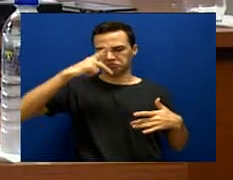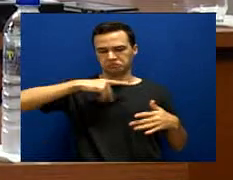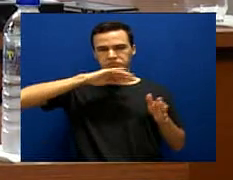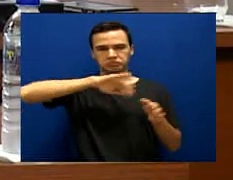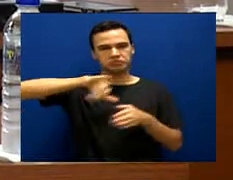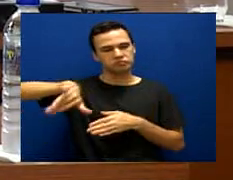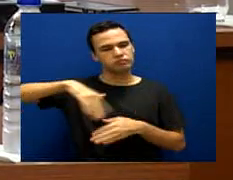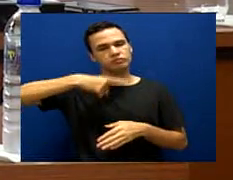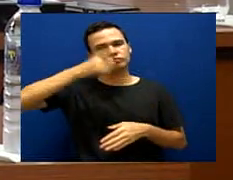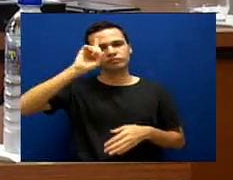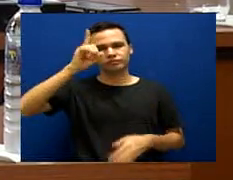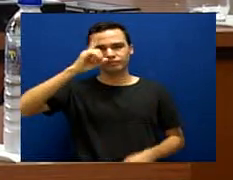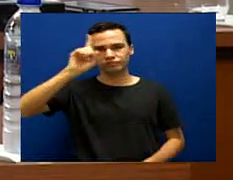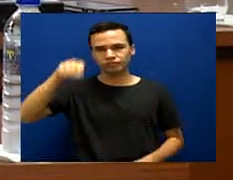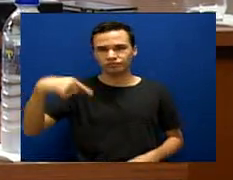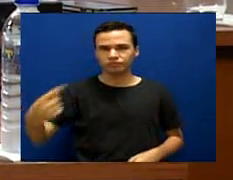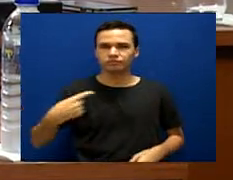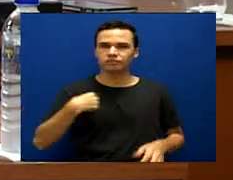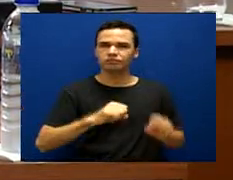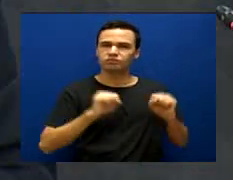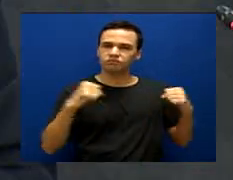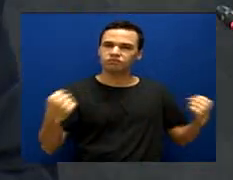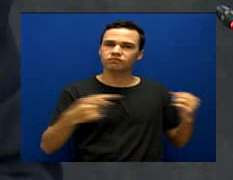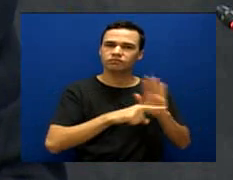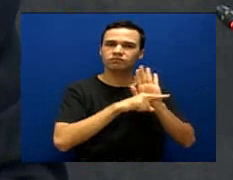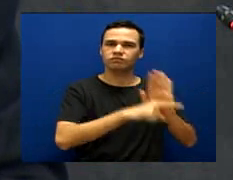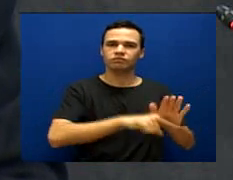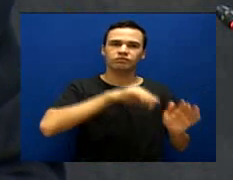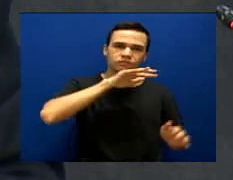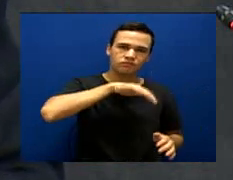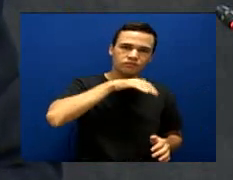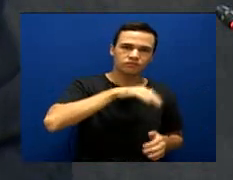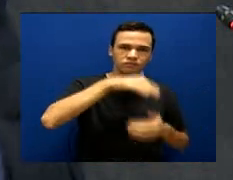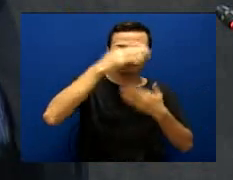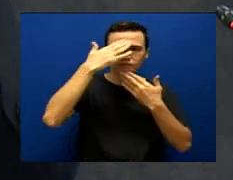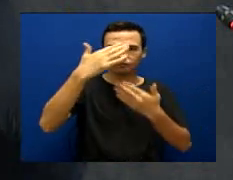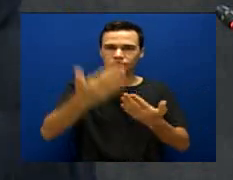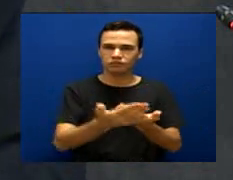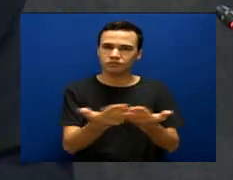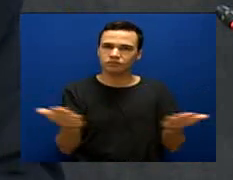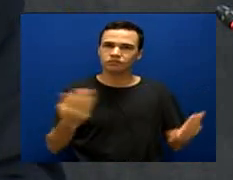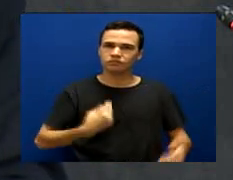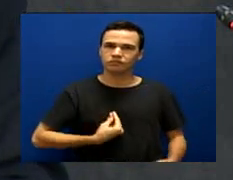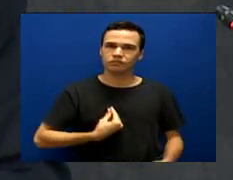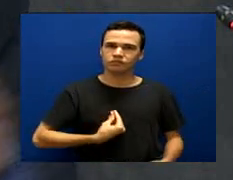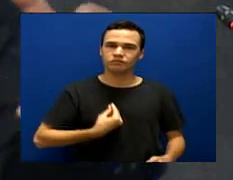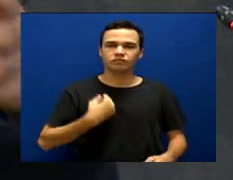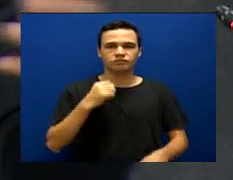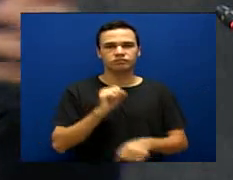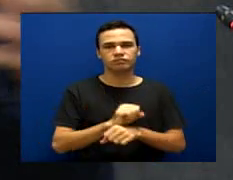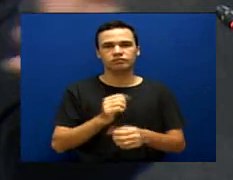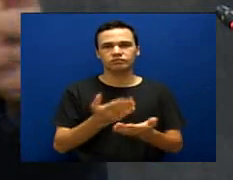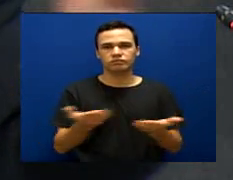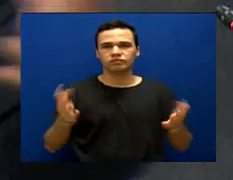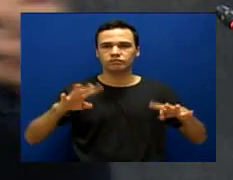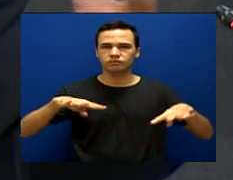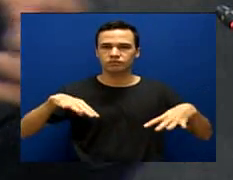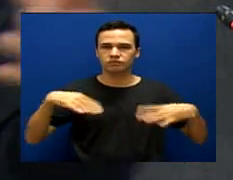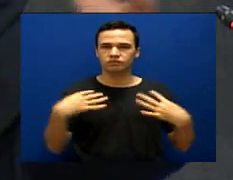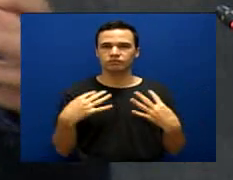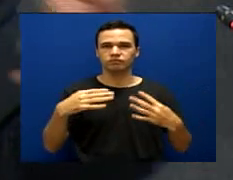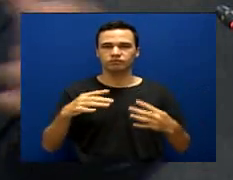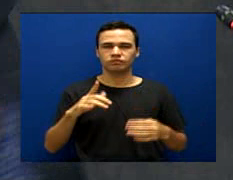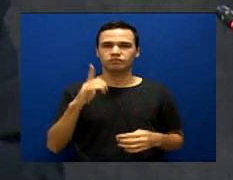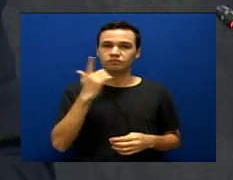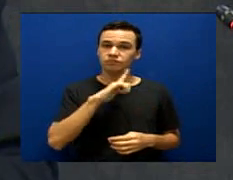no dia a dia em prol do bem comum desses animais. Então, obrigado pela presença de todos. Espero que todo mundo possa estar aqui para, como eu